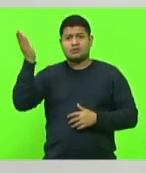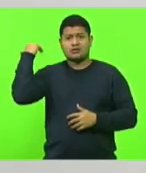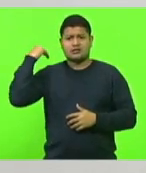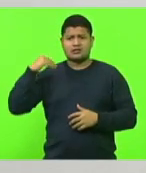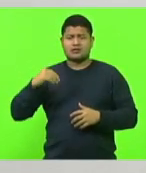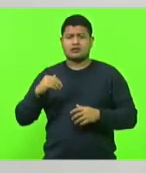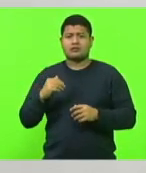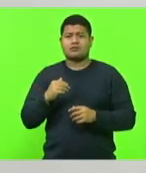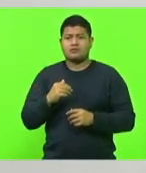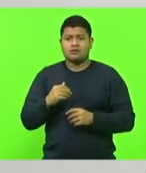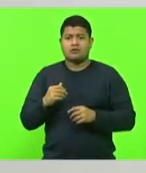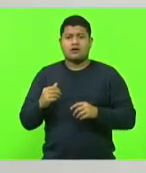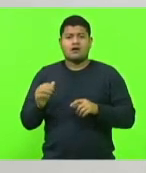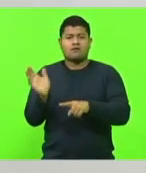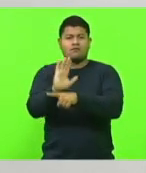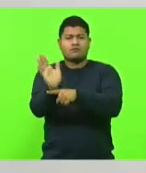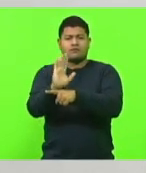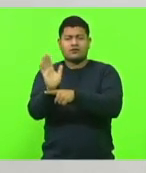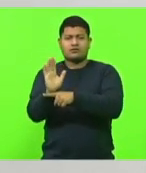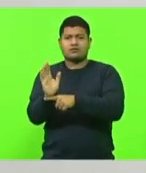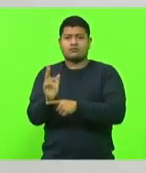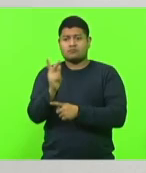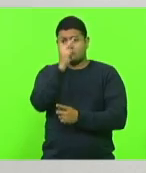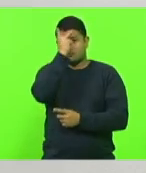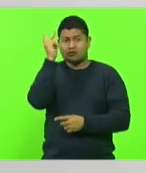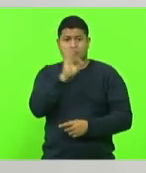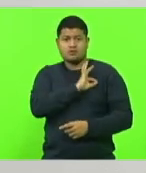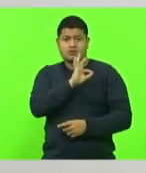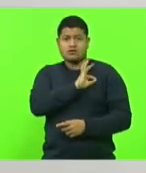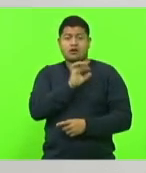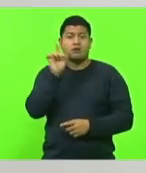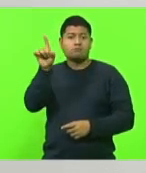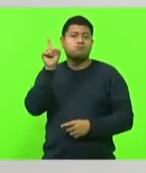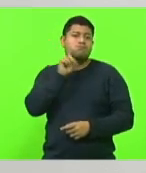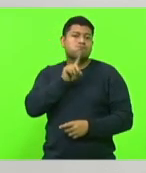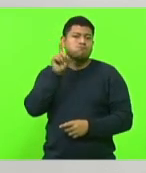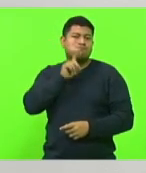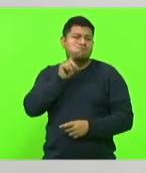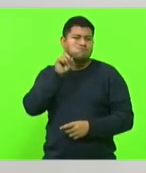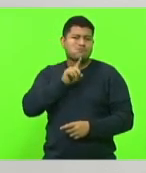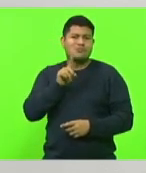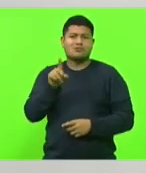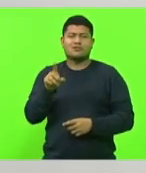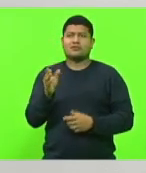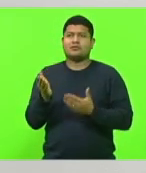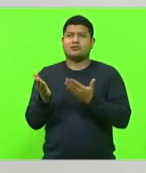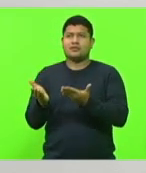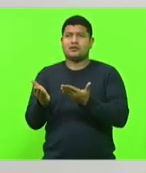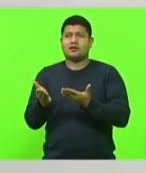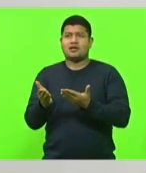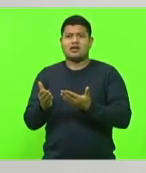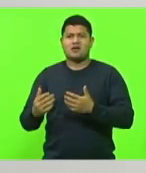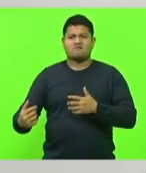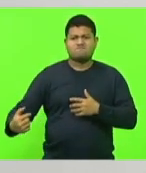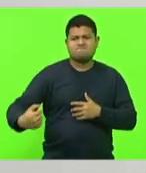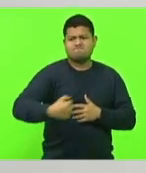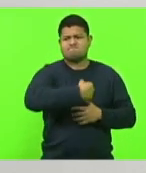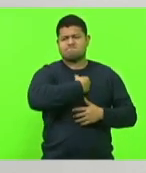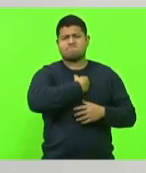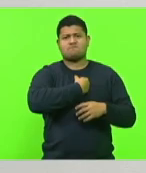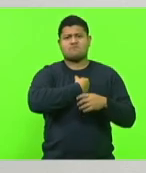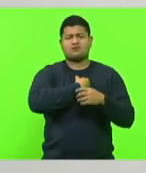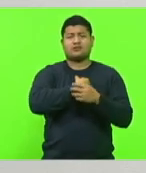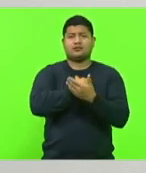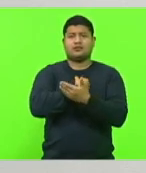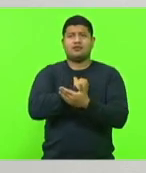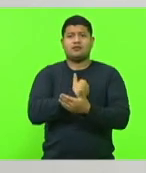o mundo, quando um policial dos Estados Unidos numa gravata desse, num mansa-leão